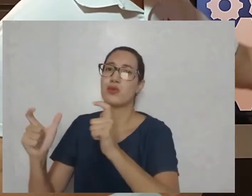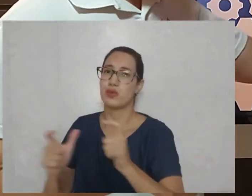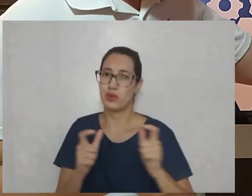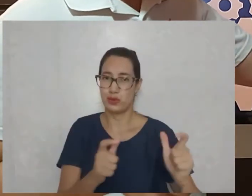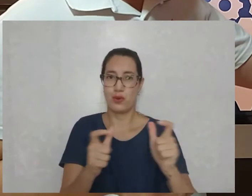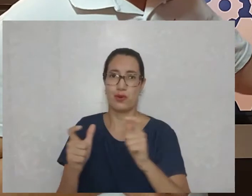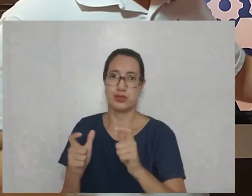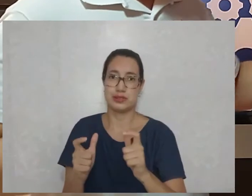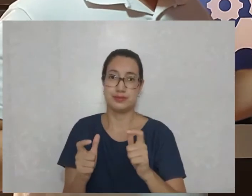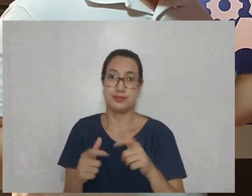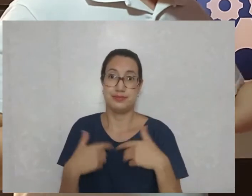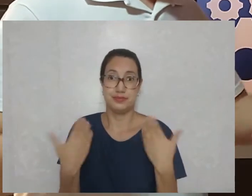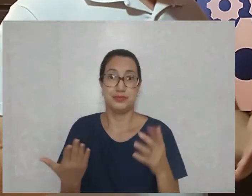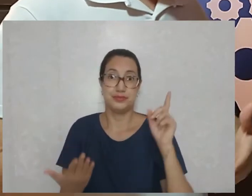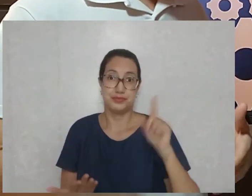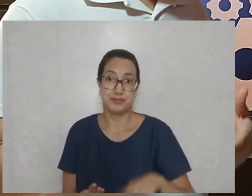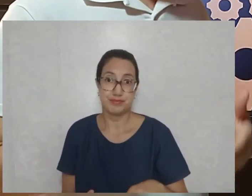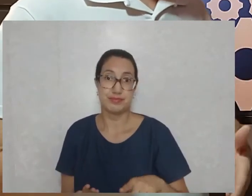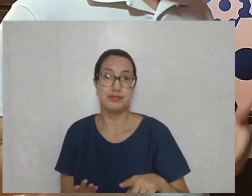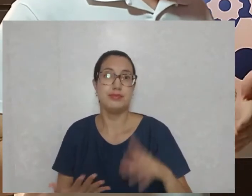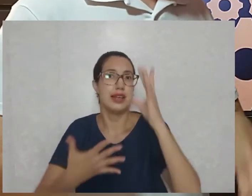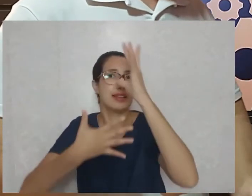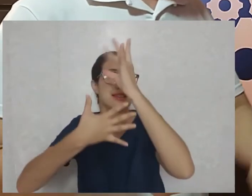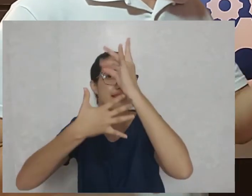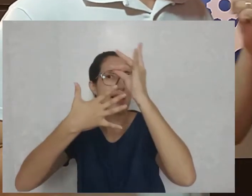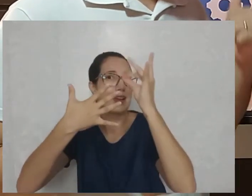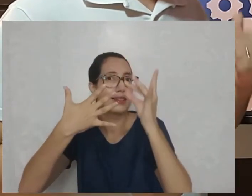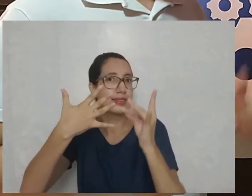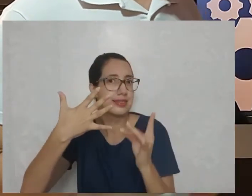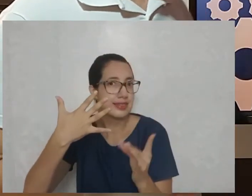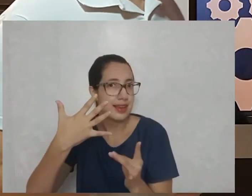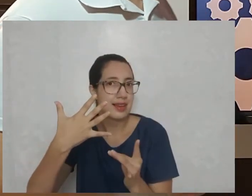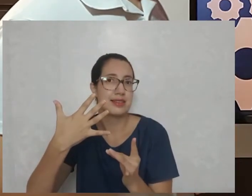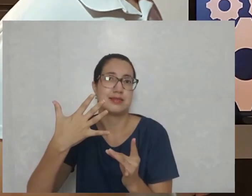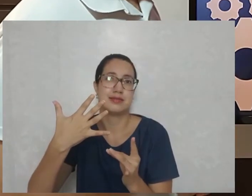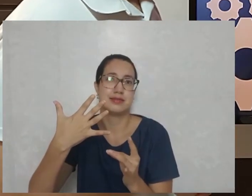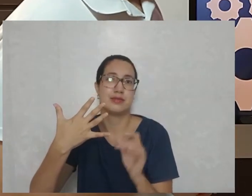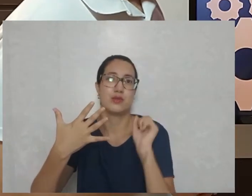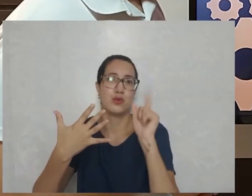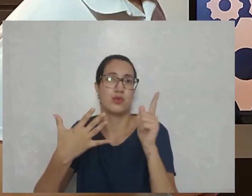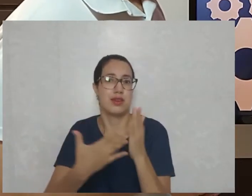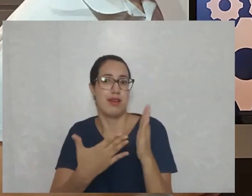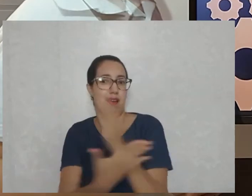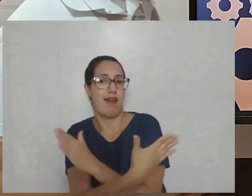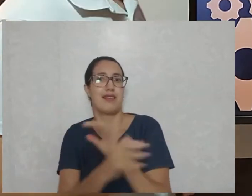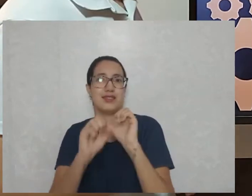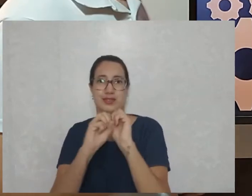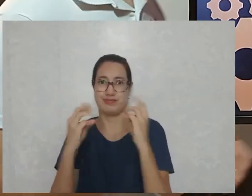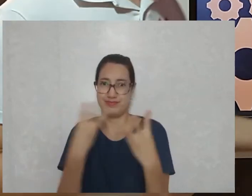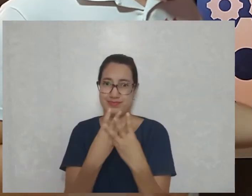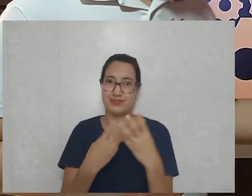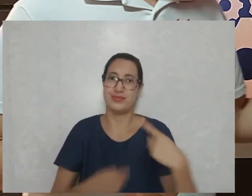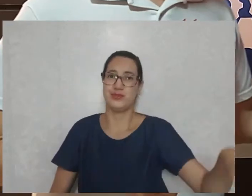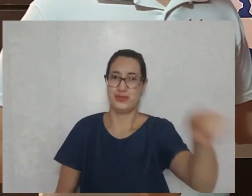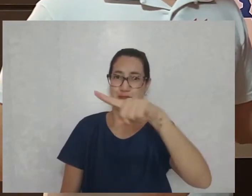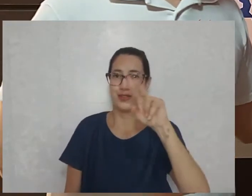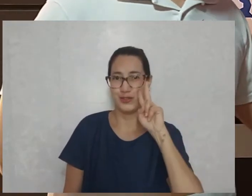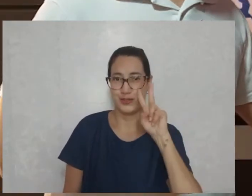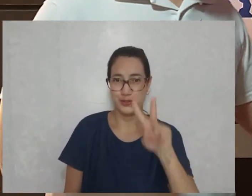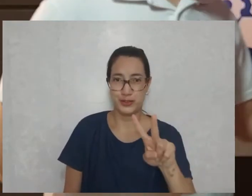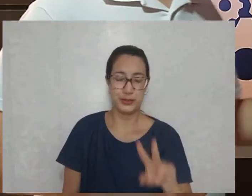algo mais delineado, mais refinado do que o anterior, tá? Bom, nessa